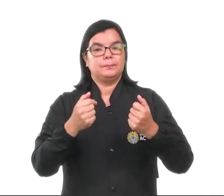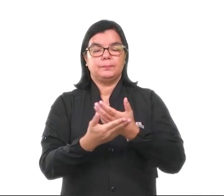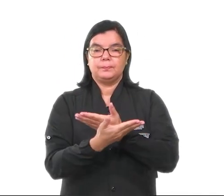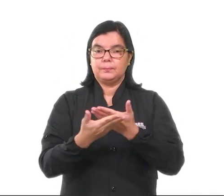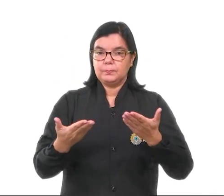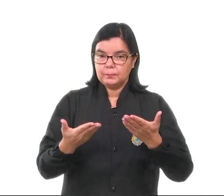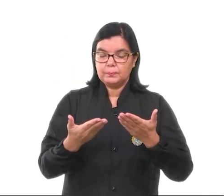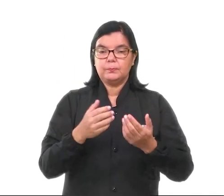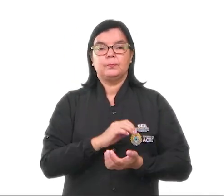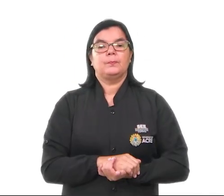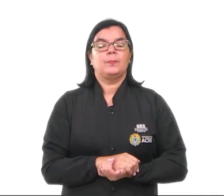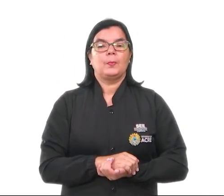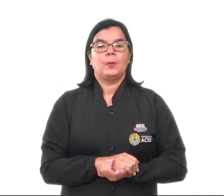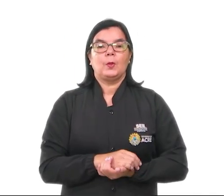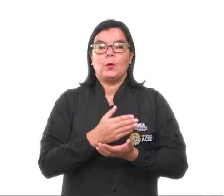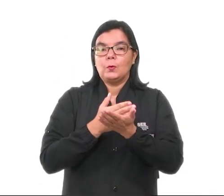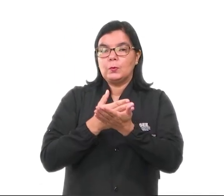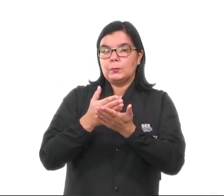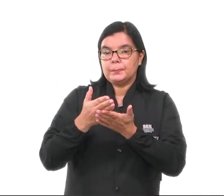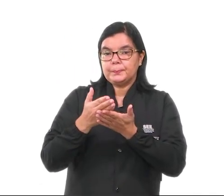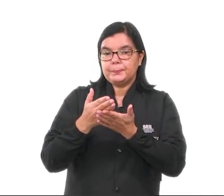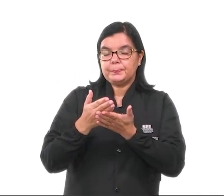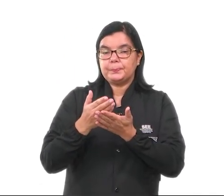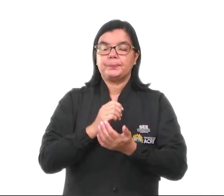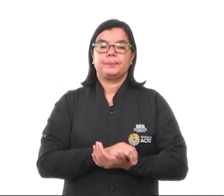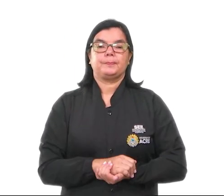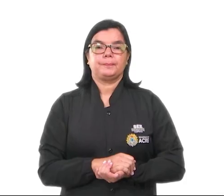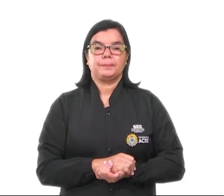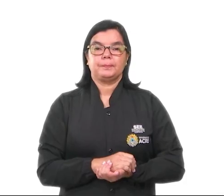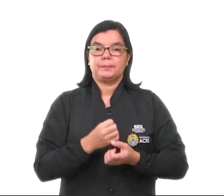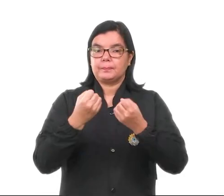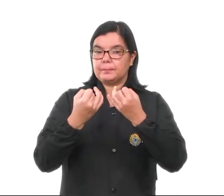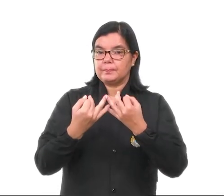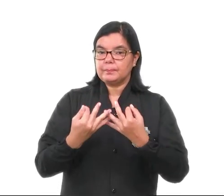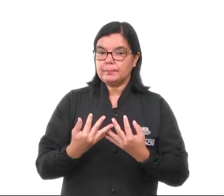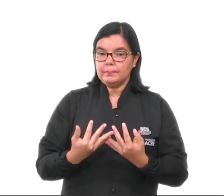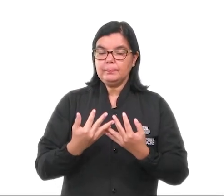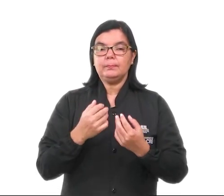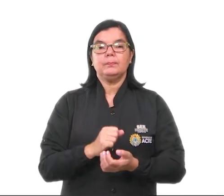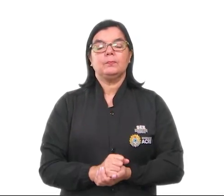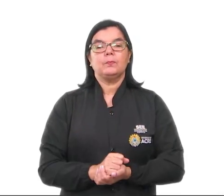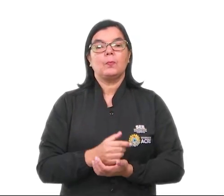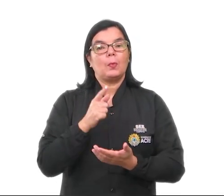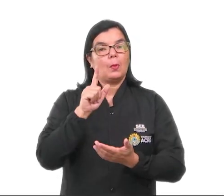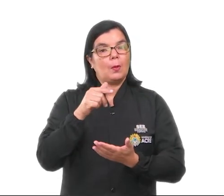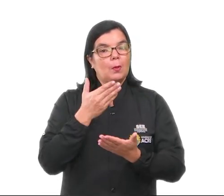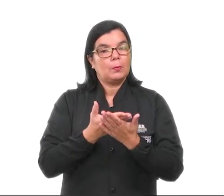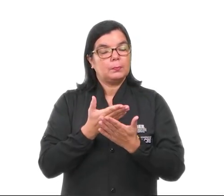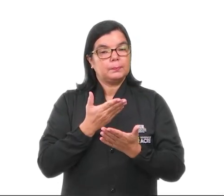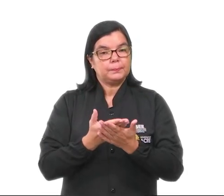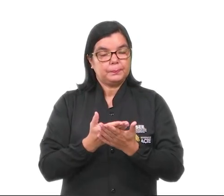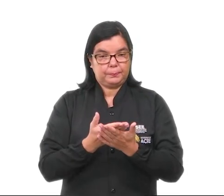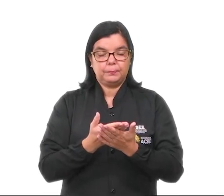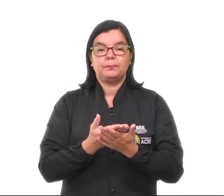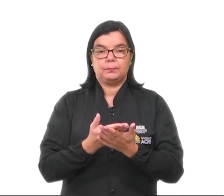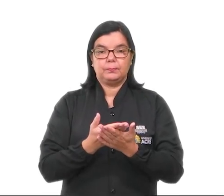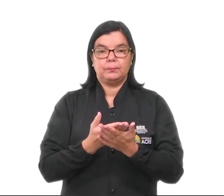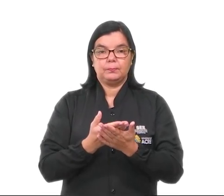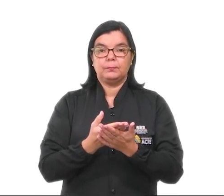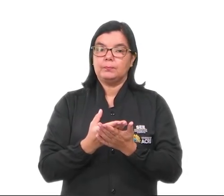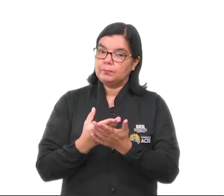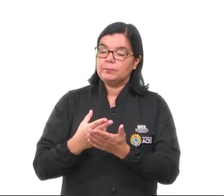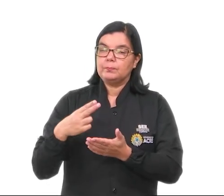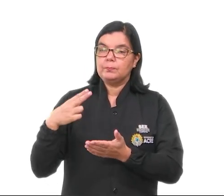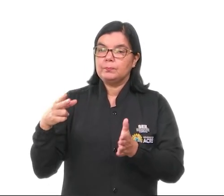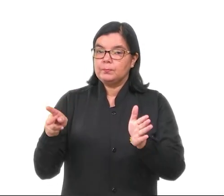vocês logo no início das minhas considerações. É um estudo particular do nosso